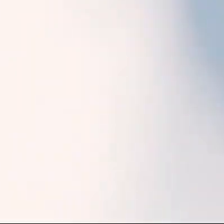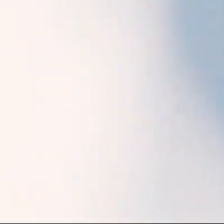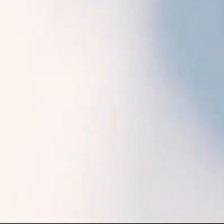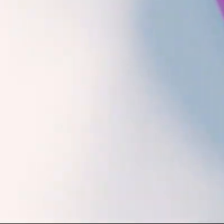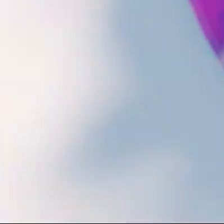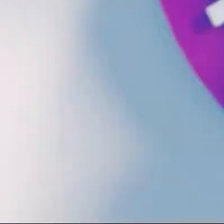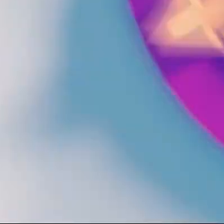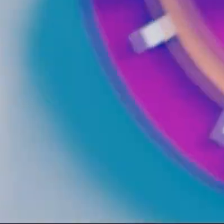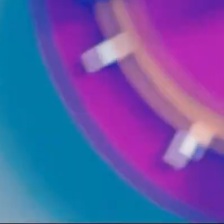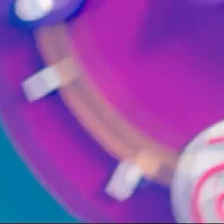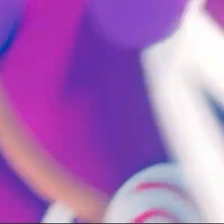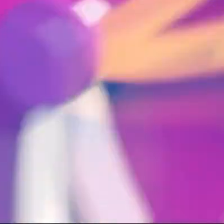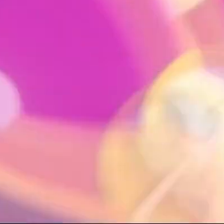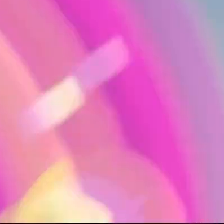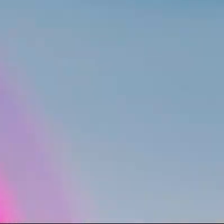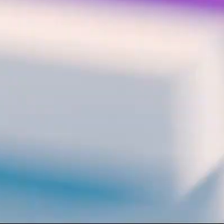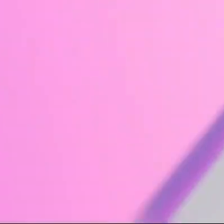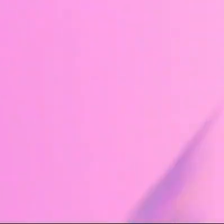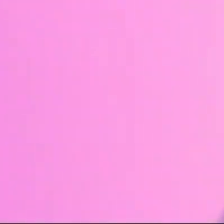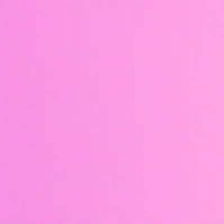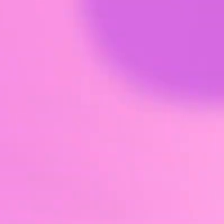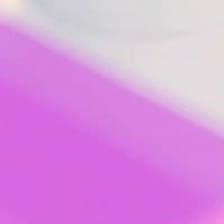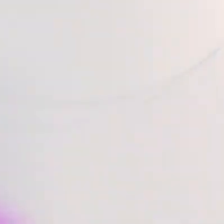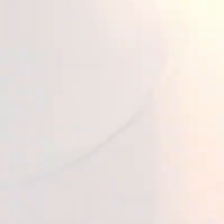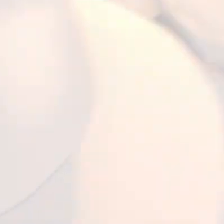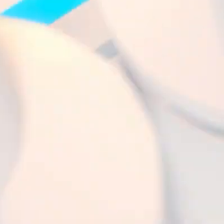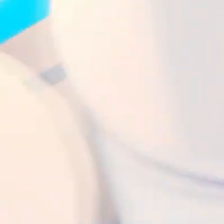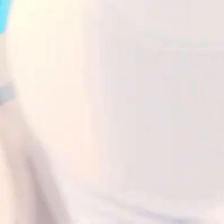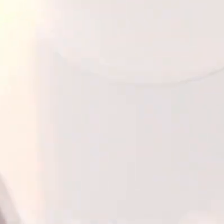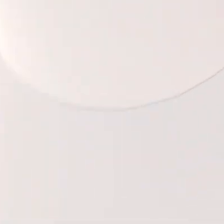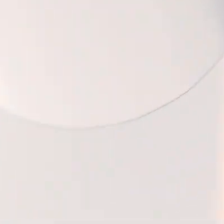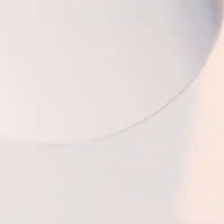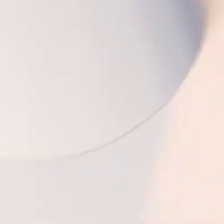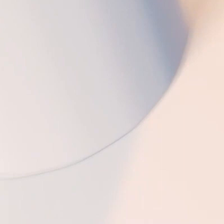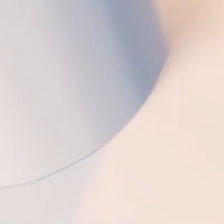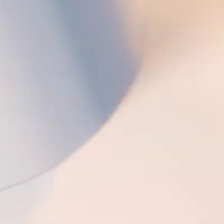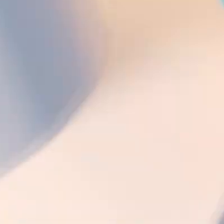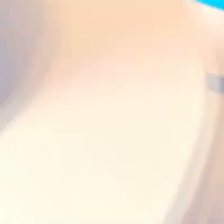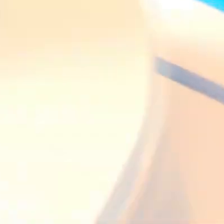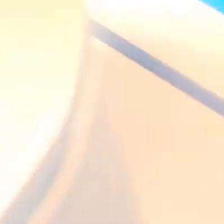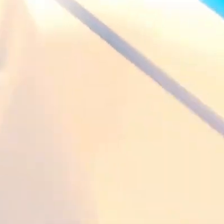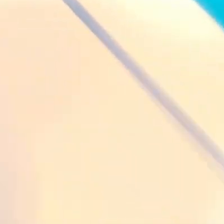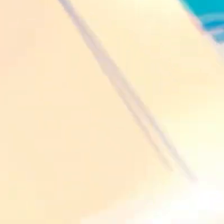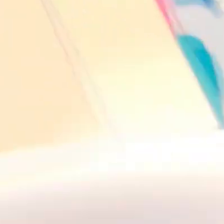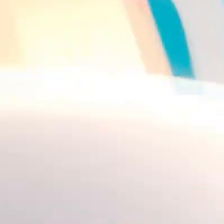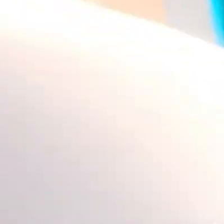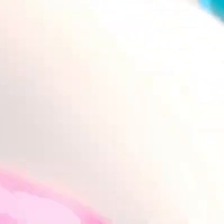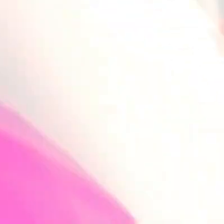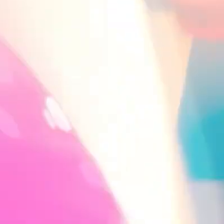Seja bem-vindo a essa fábrica de sonhos, lugar para